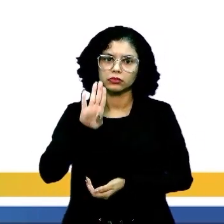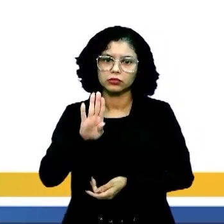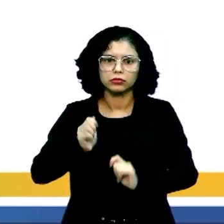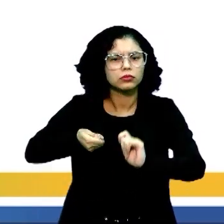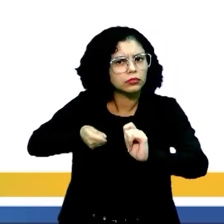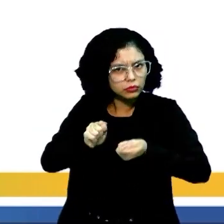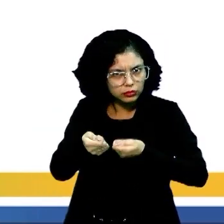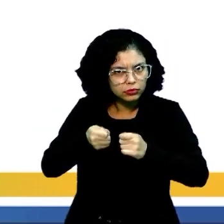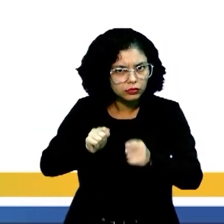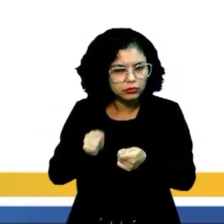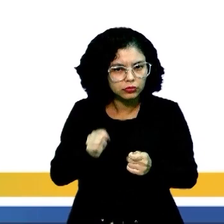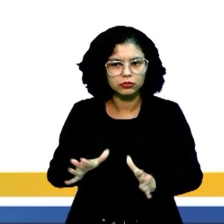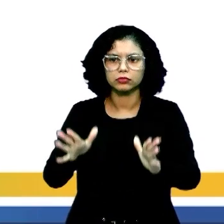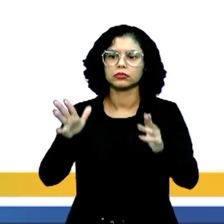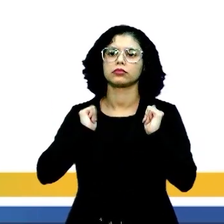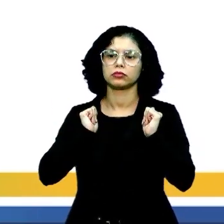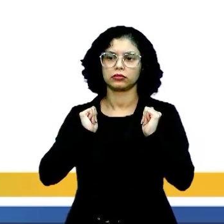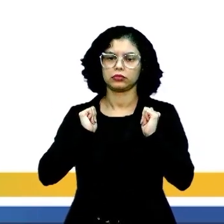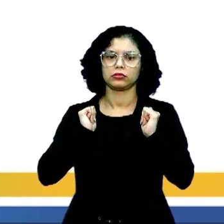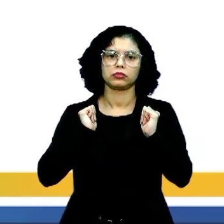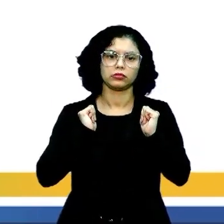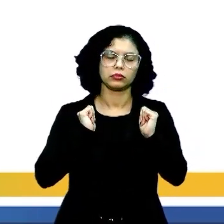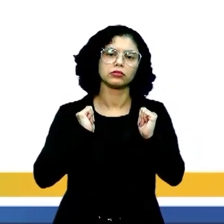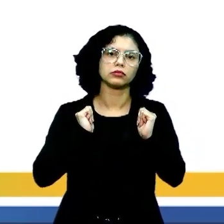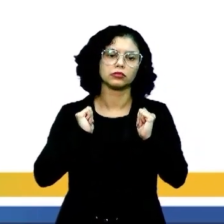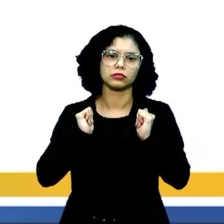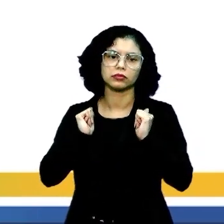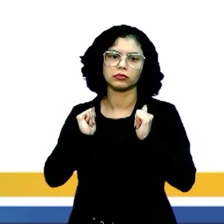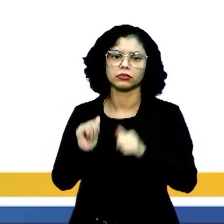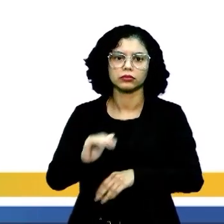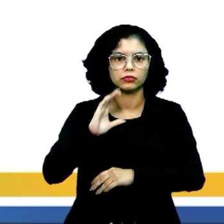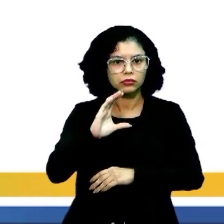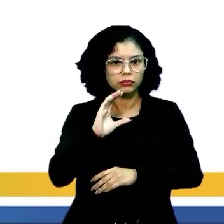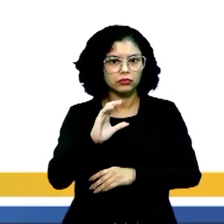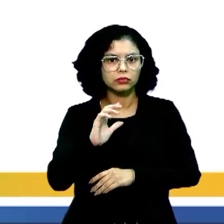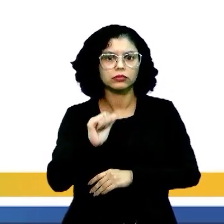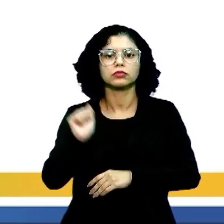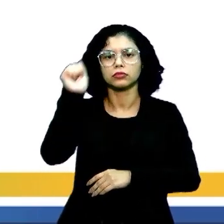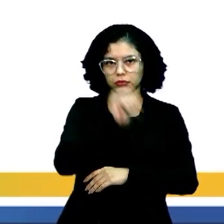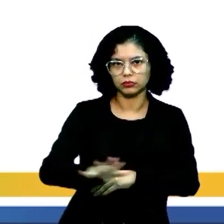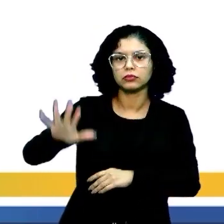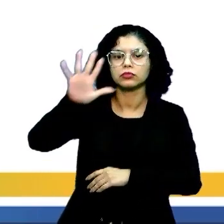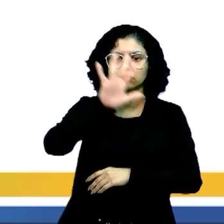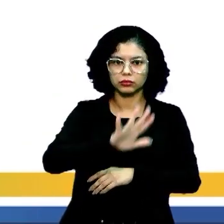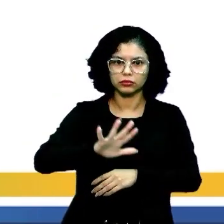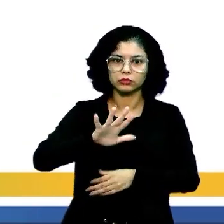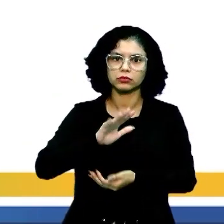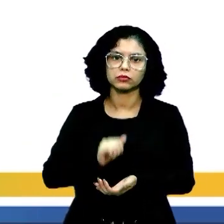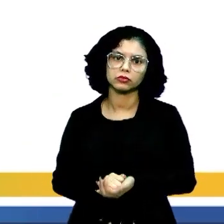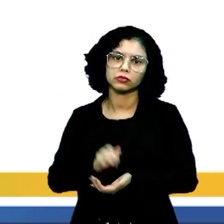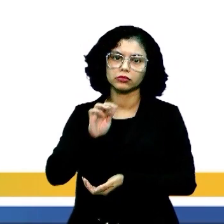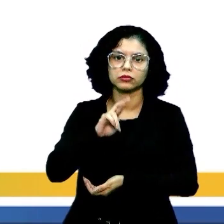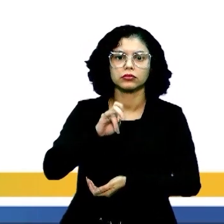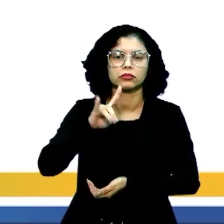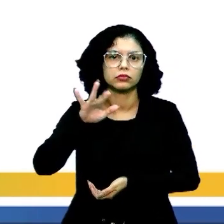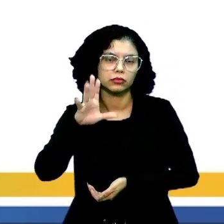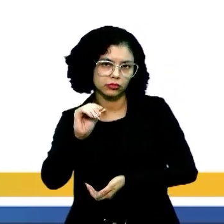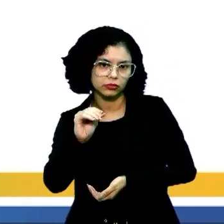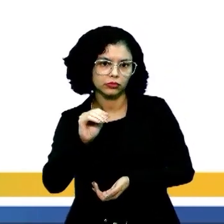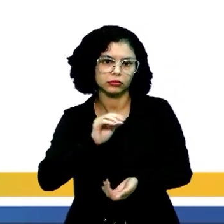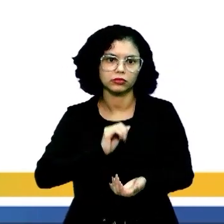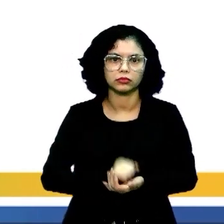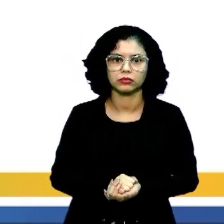letra B, dominação e acomodação, letra C, universalidade